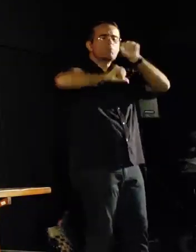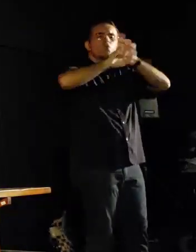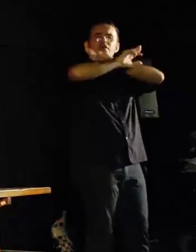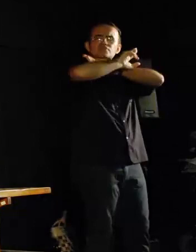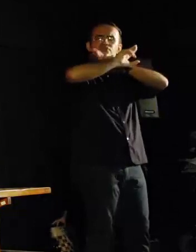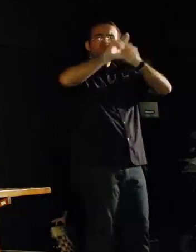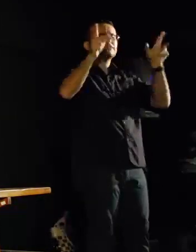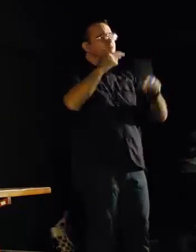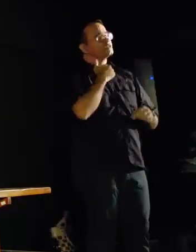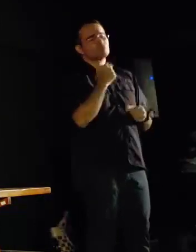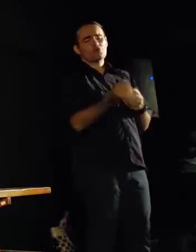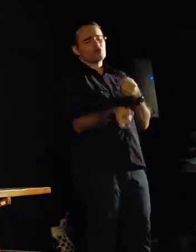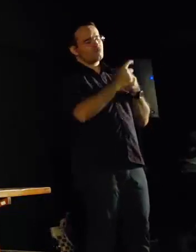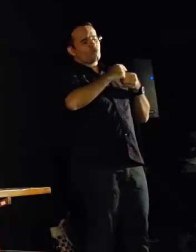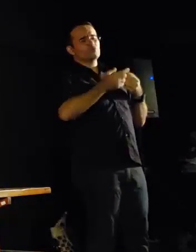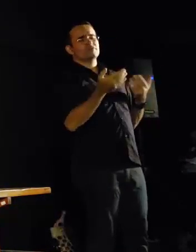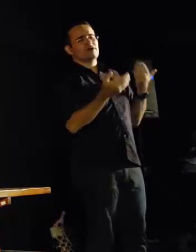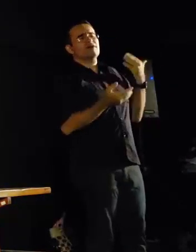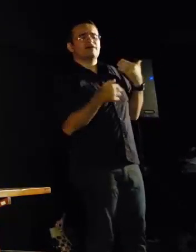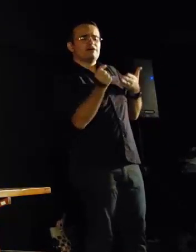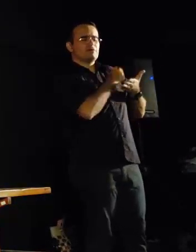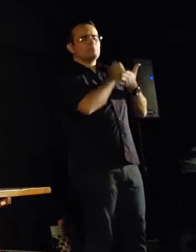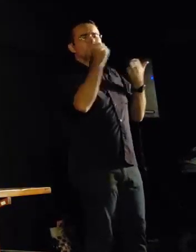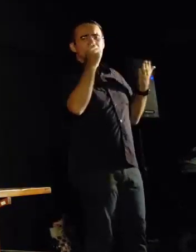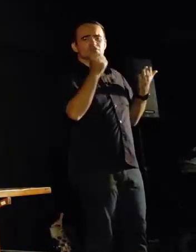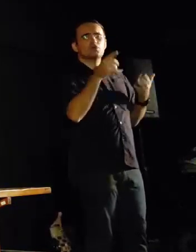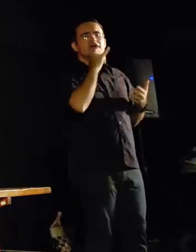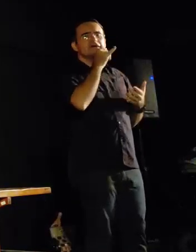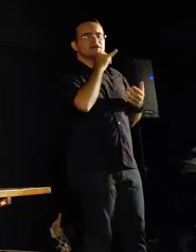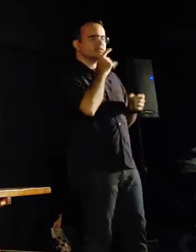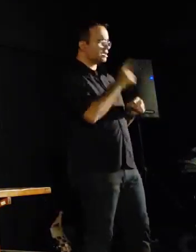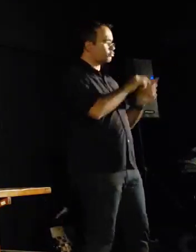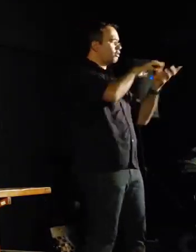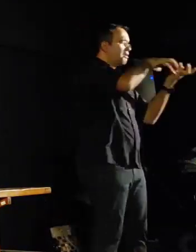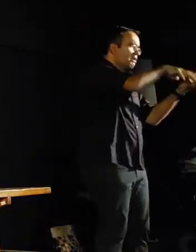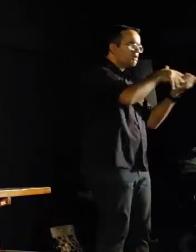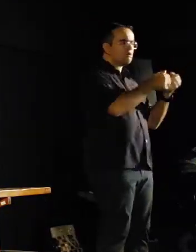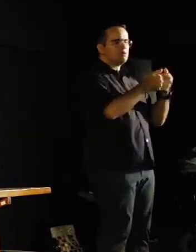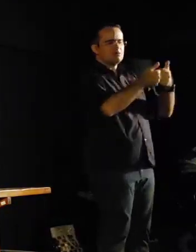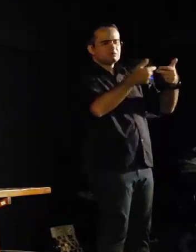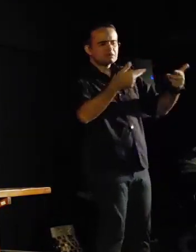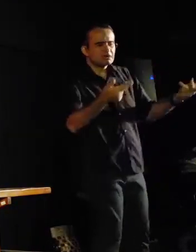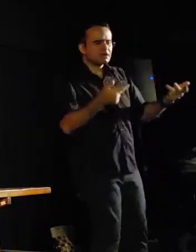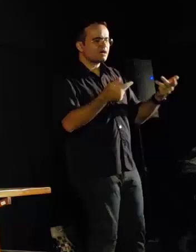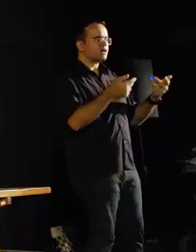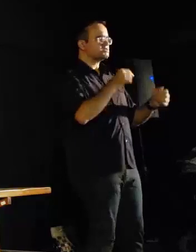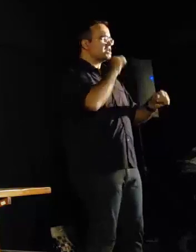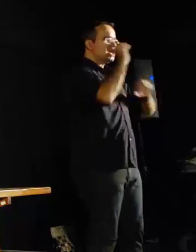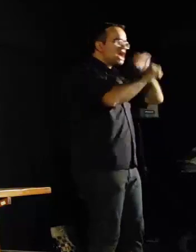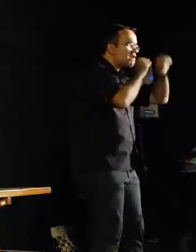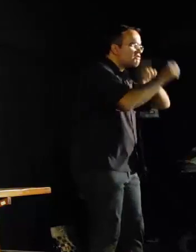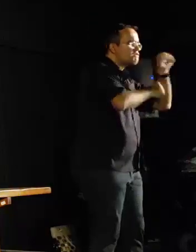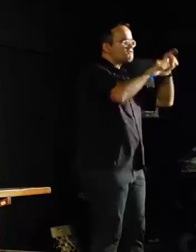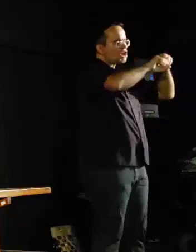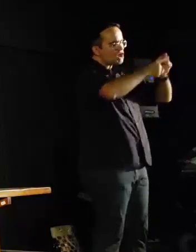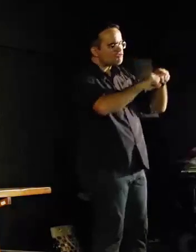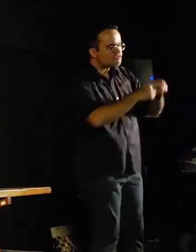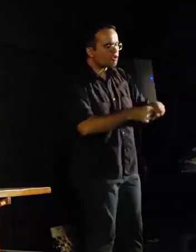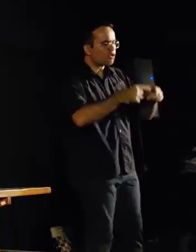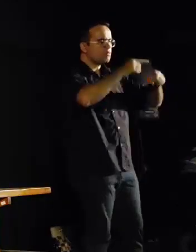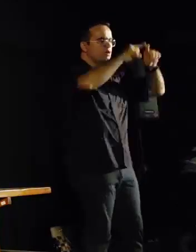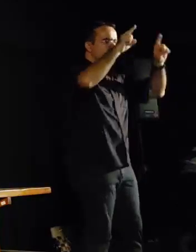falar, não, mas veja, o parlamento, se a gente fizer isso aqui, faz uma reforma, aí você vai ver o que é reforma política.